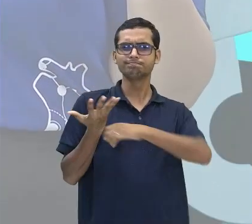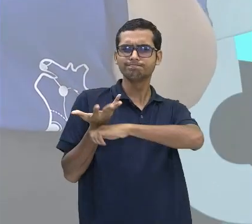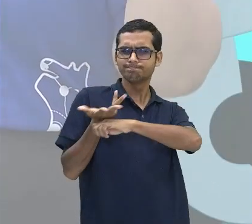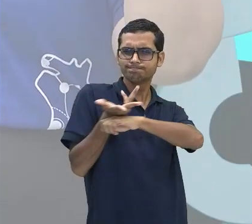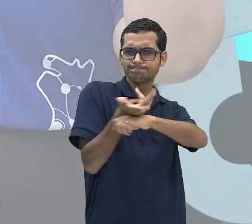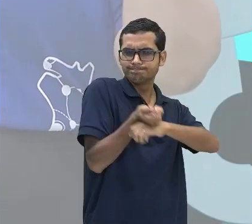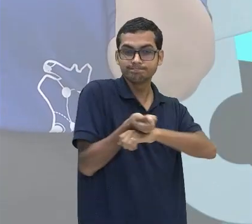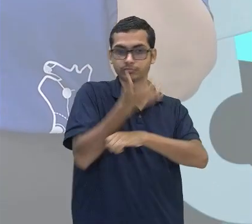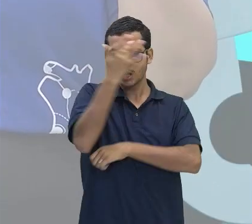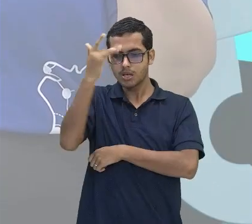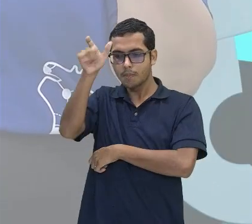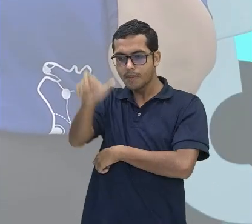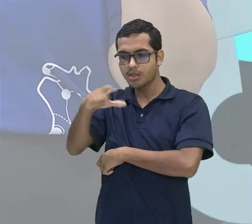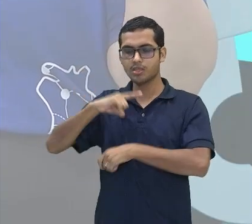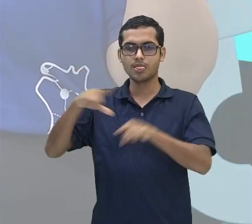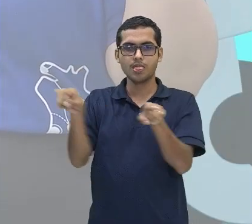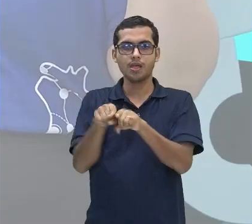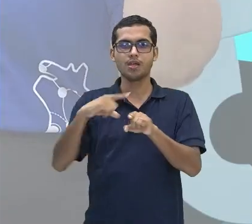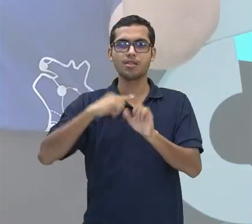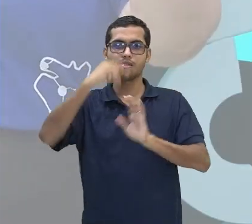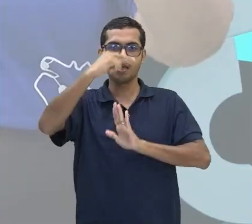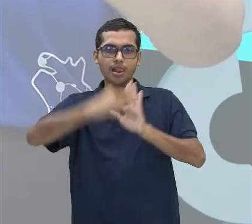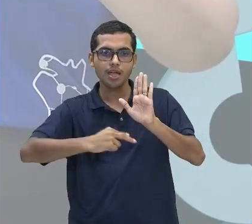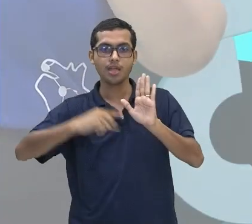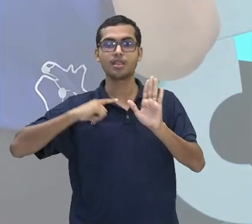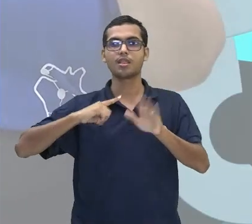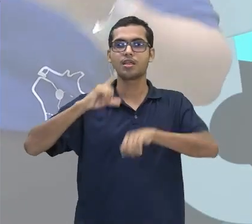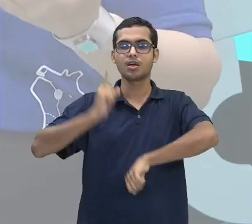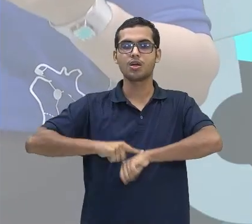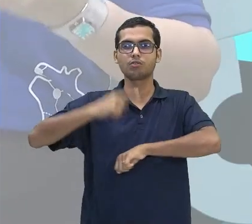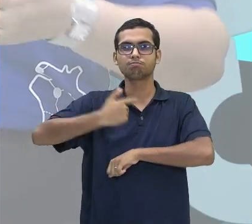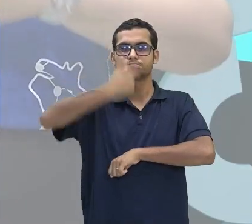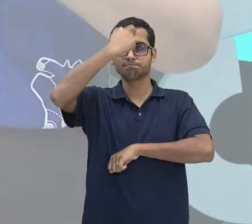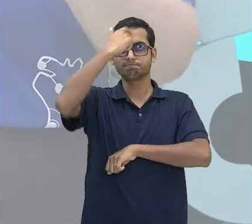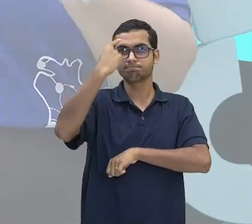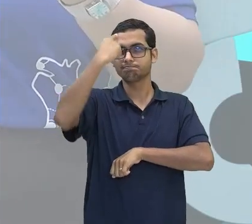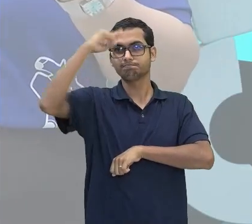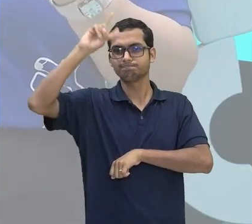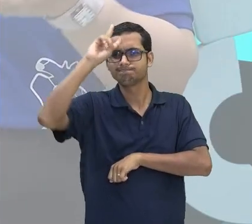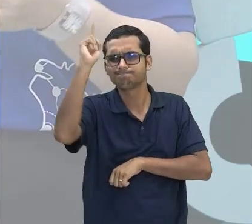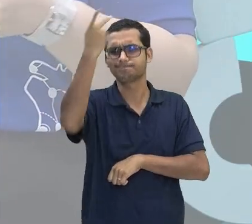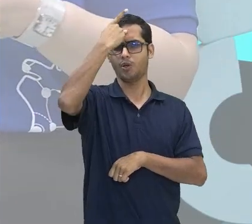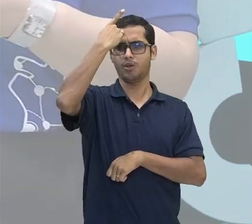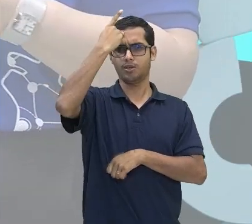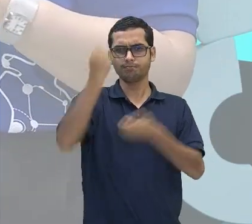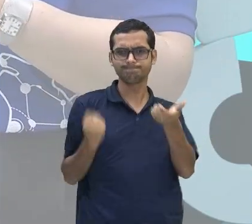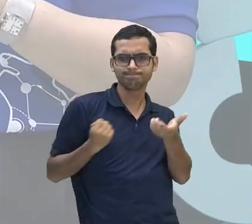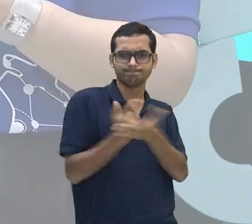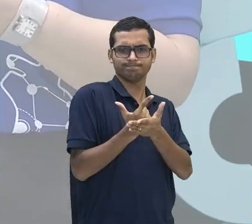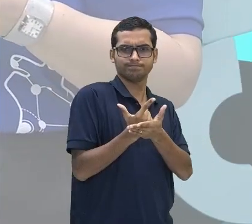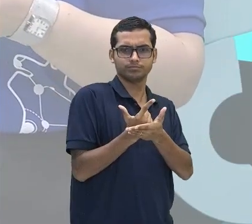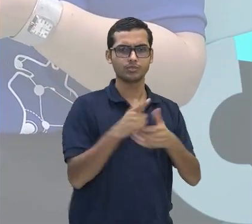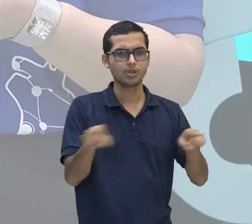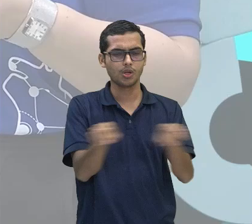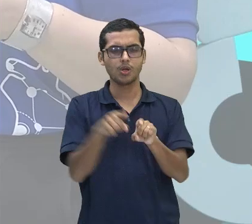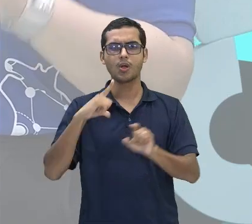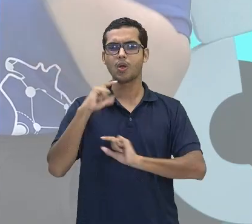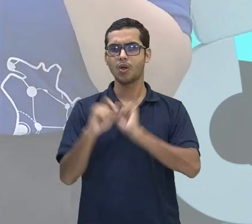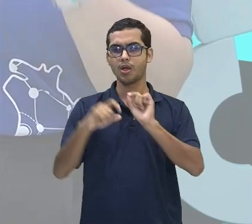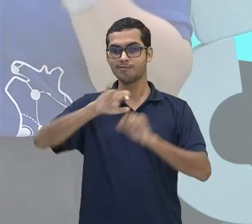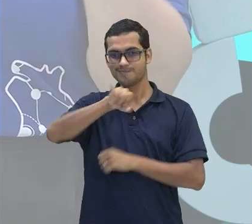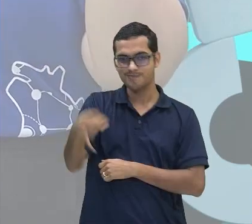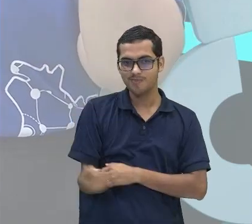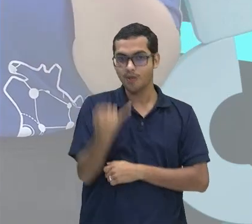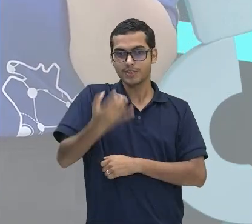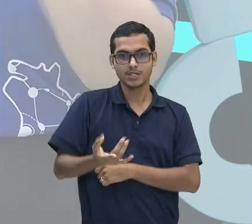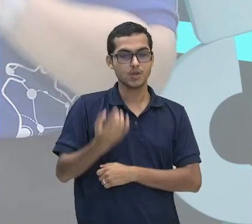fazer o leitor mudar de comportamento, né? Adquirir alguma coisa, comprar alguma coisa. E aí aproveite a última chance